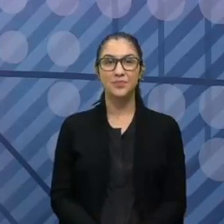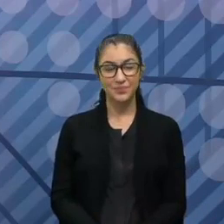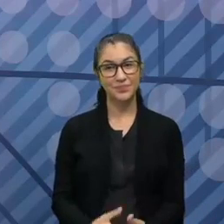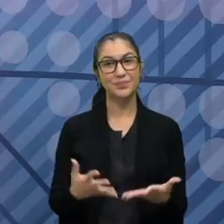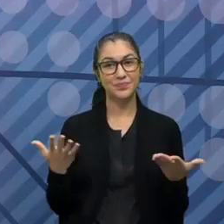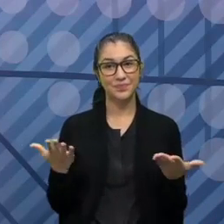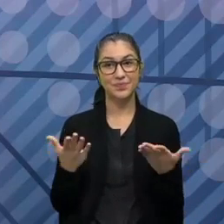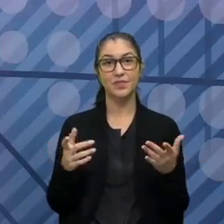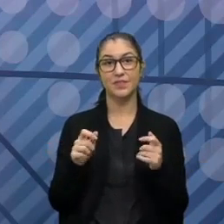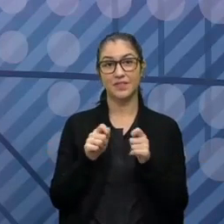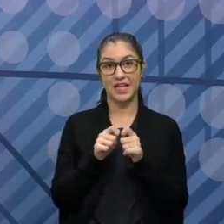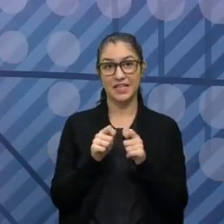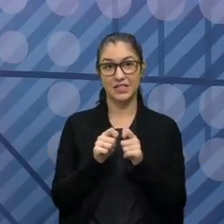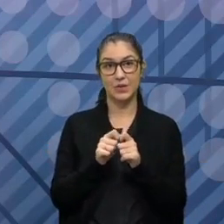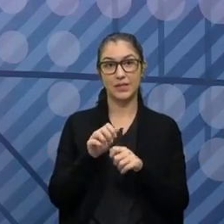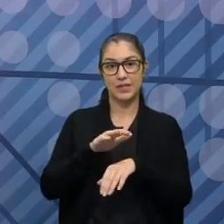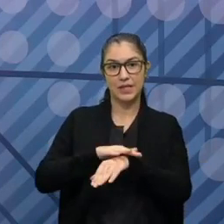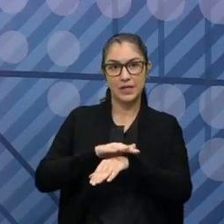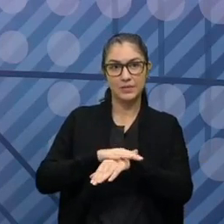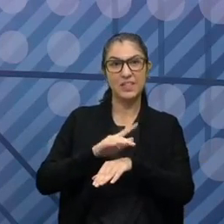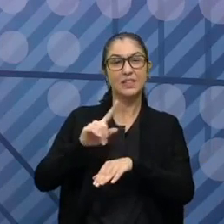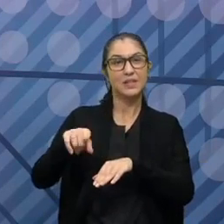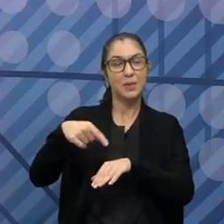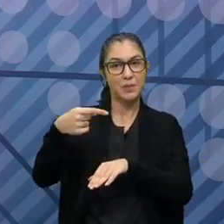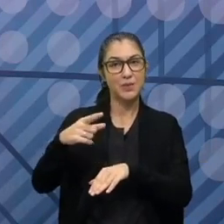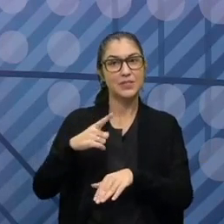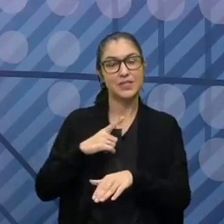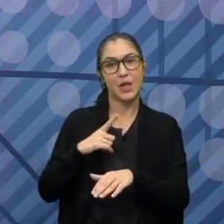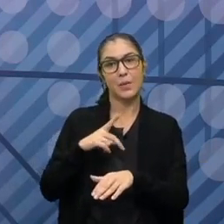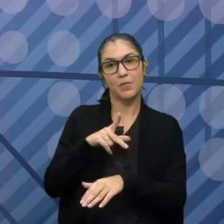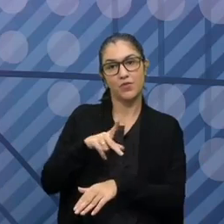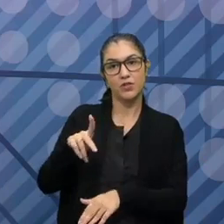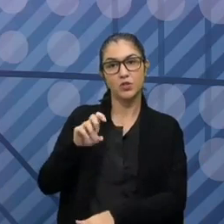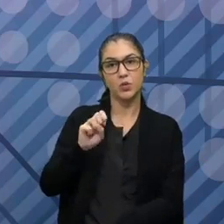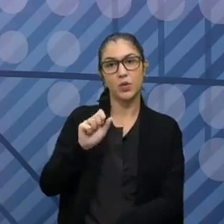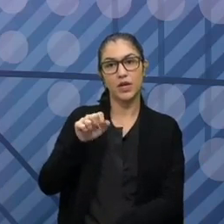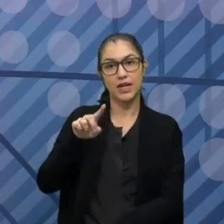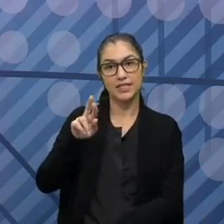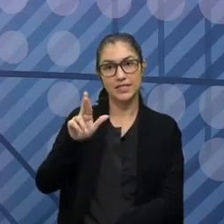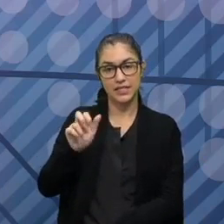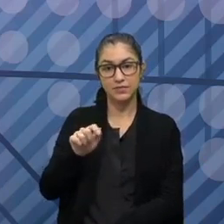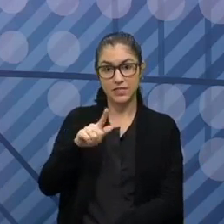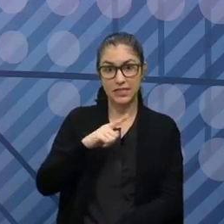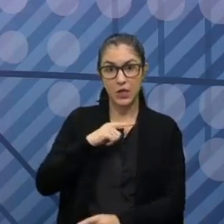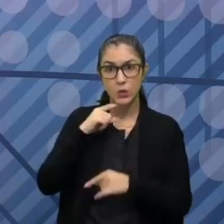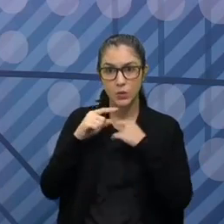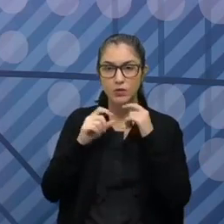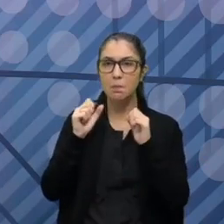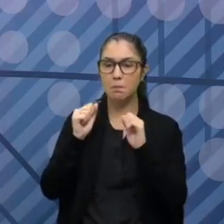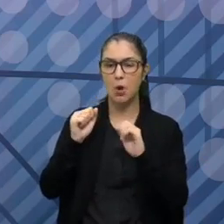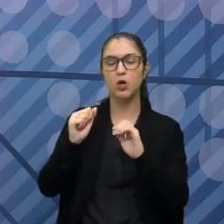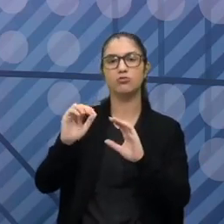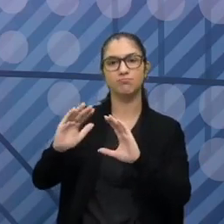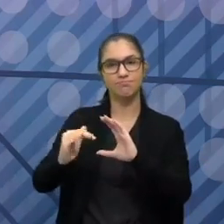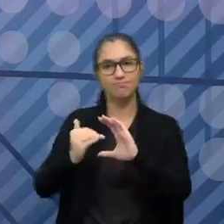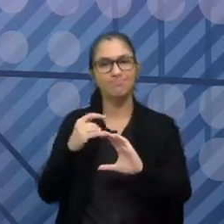Nós vamos fazer um intervalo e depois nós temos aula com a professora Sandra. Se você tiver suas dúvidas, pode mandar, nós